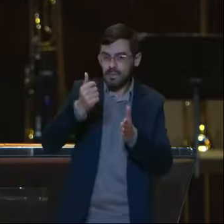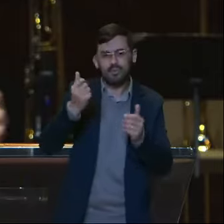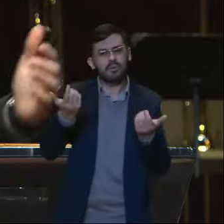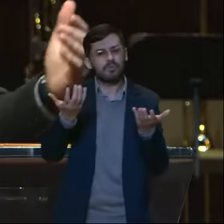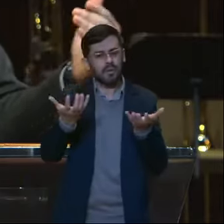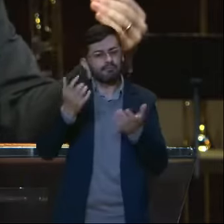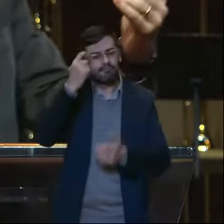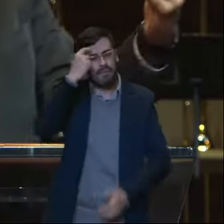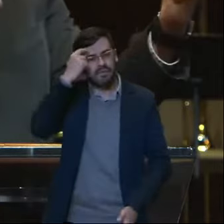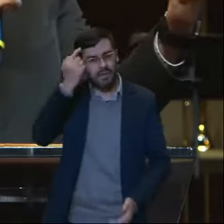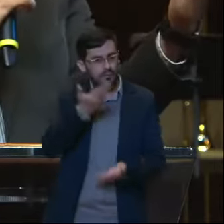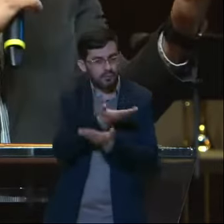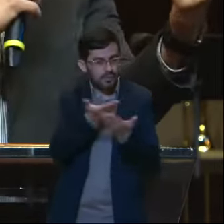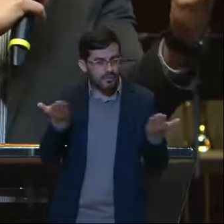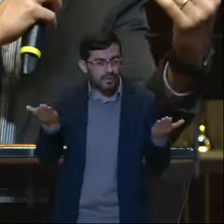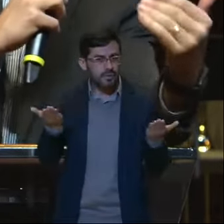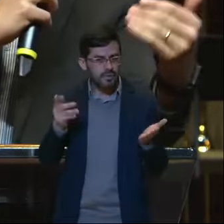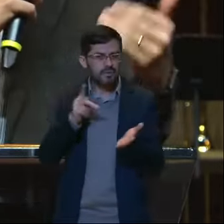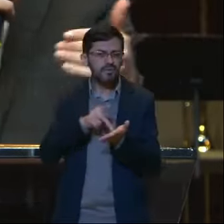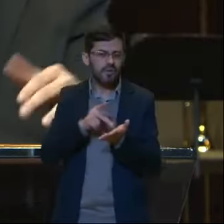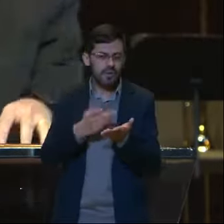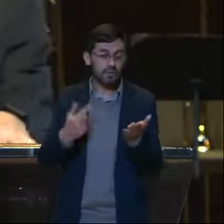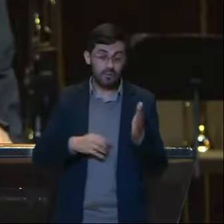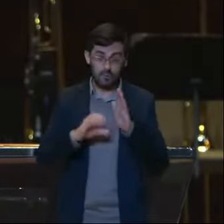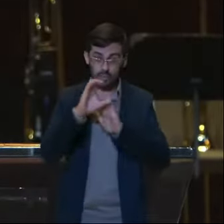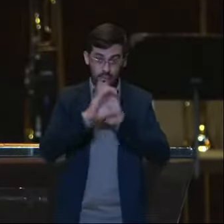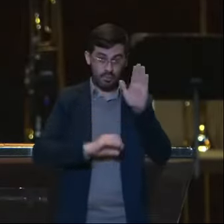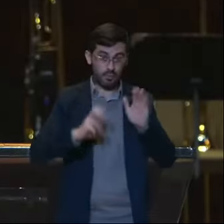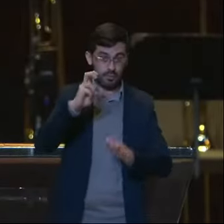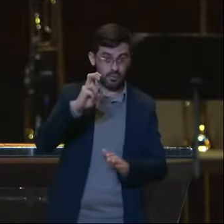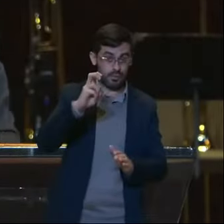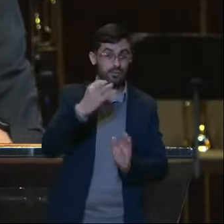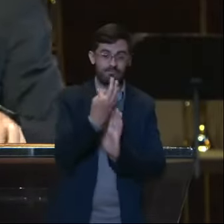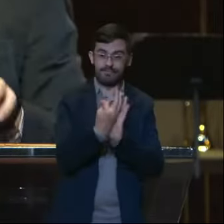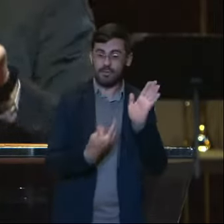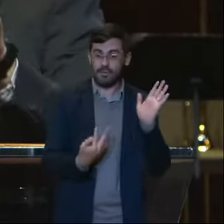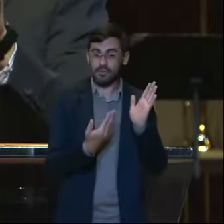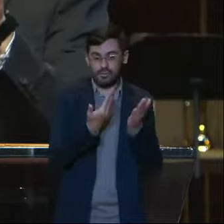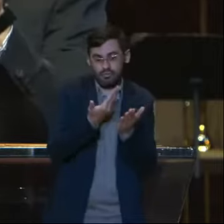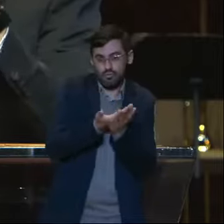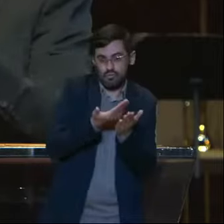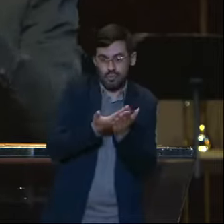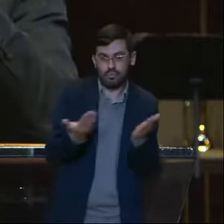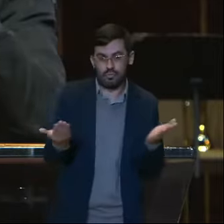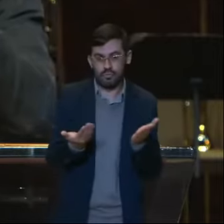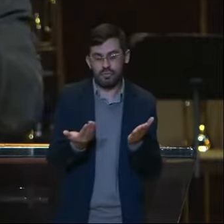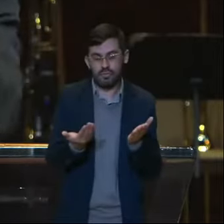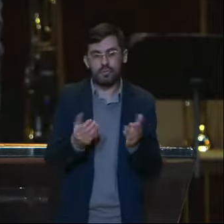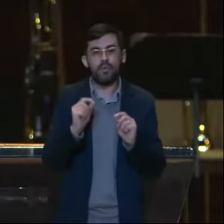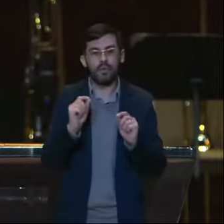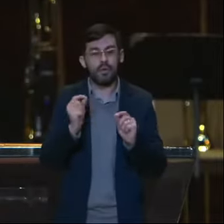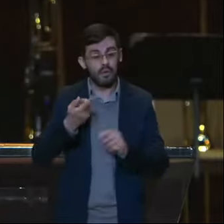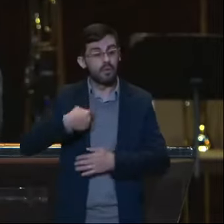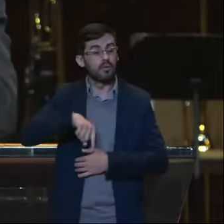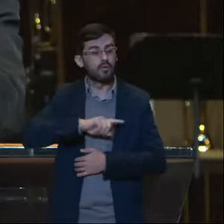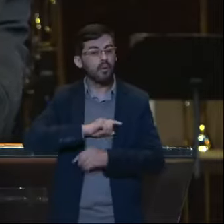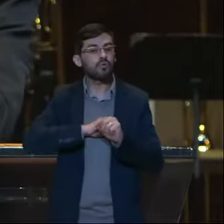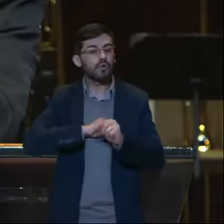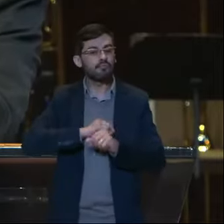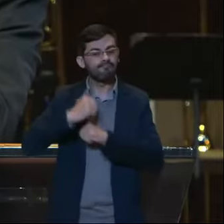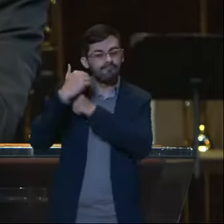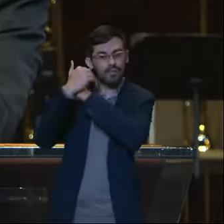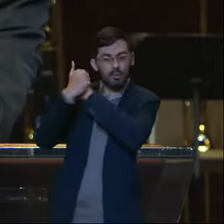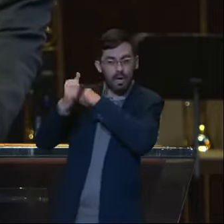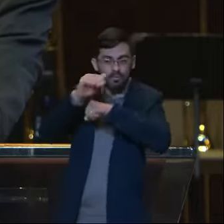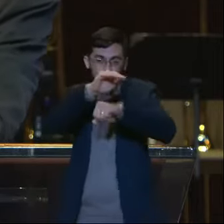com você, e eu acredito que ela se concentra principalmente no capítulo 5 desse texto, nós fomos chamados